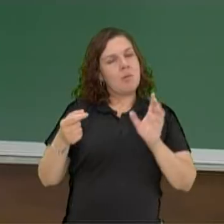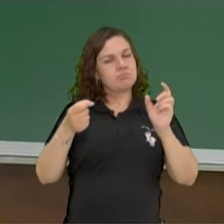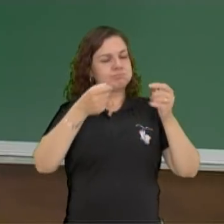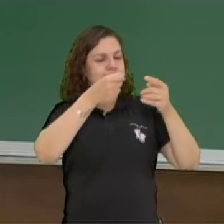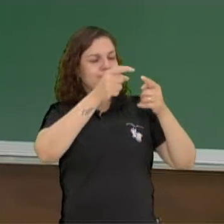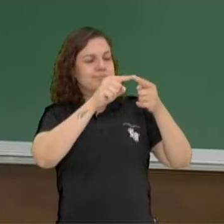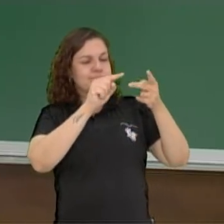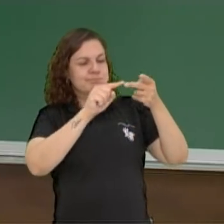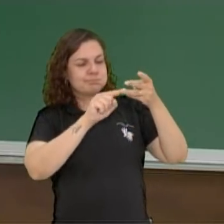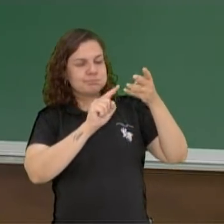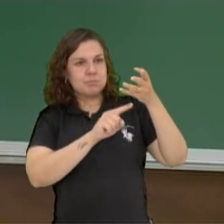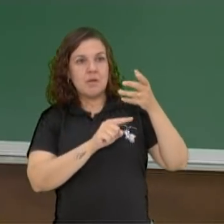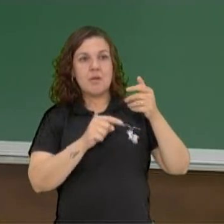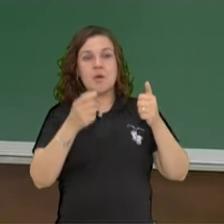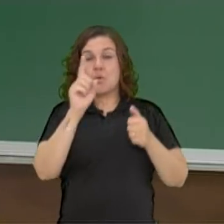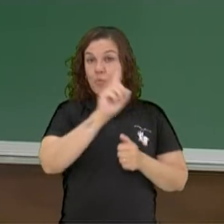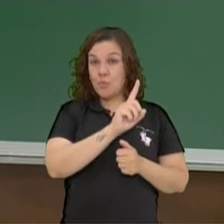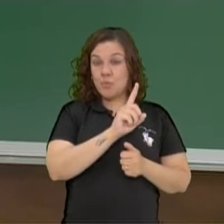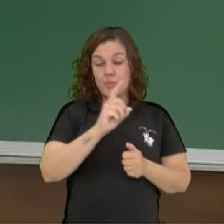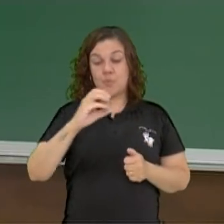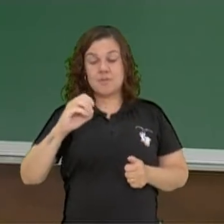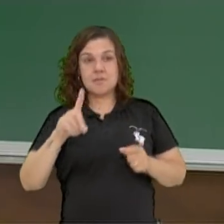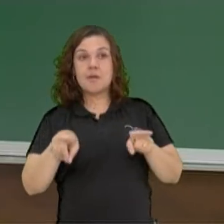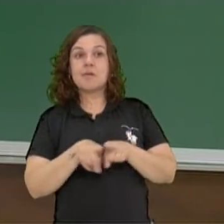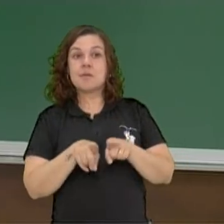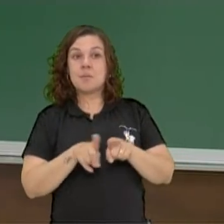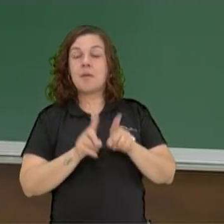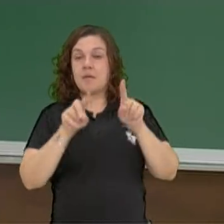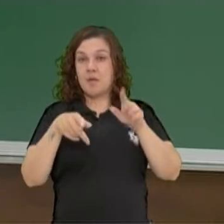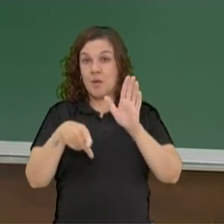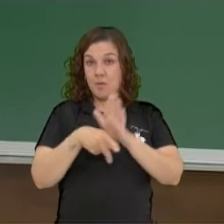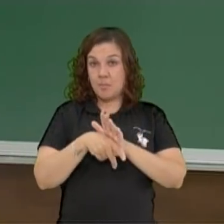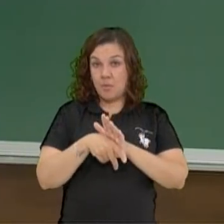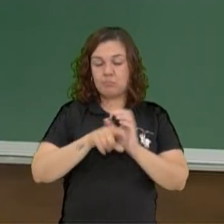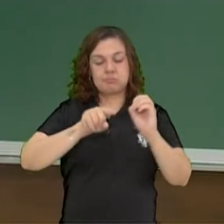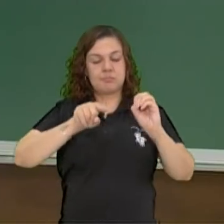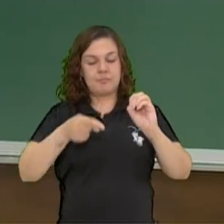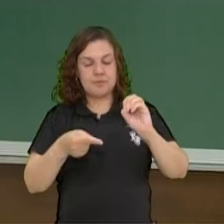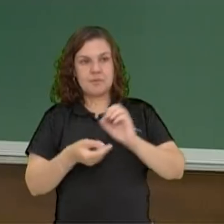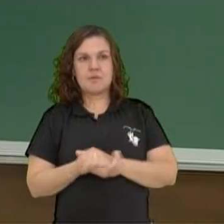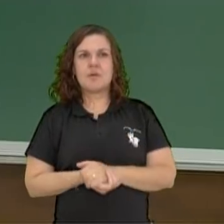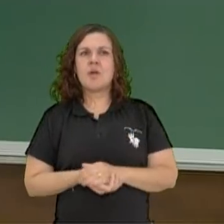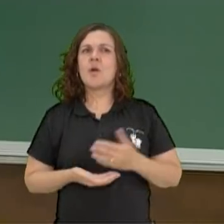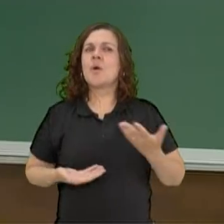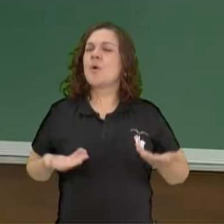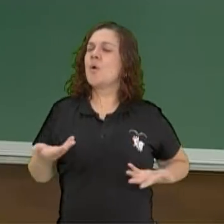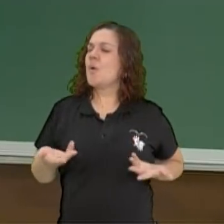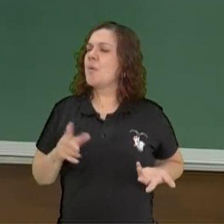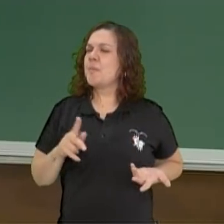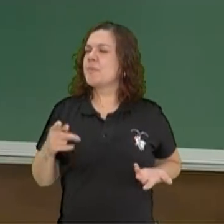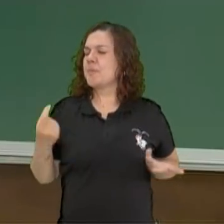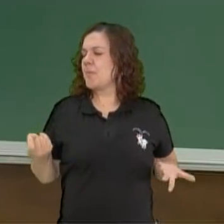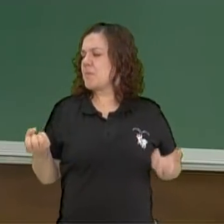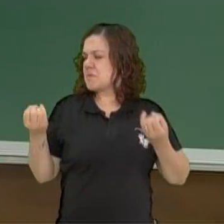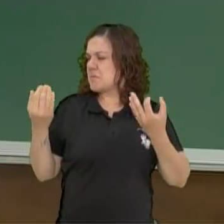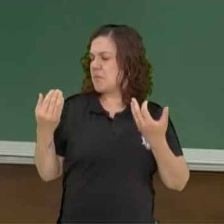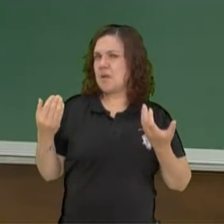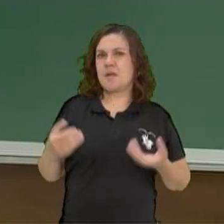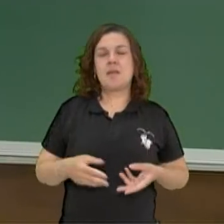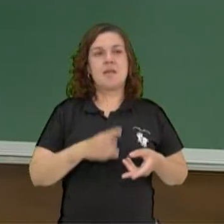de expoente 1 e de expoente 0 também são válidas para os números da forma decimal. Mas o que isso quer dizer com isso, professora? Quanto